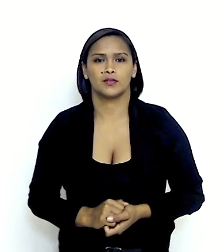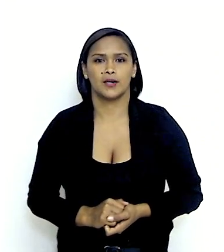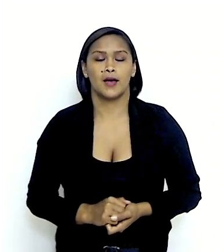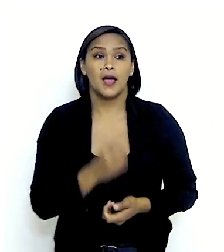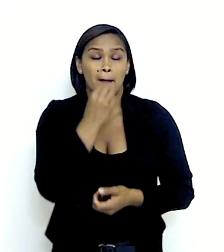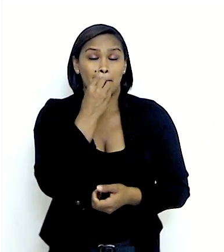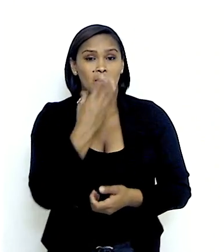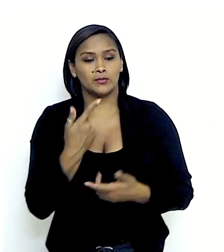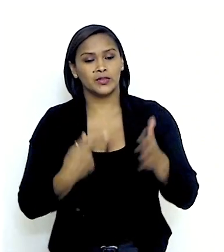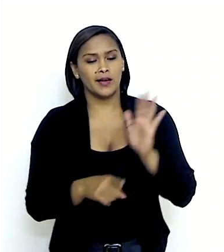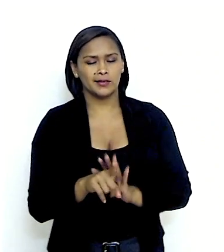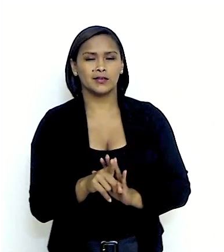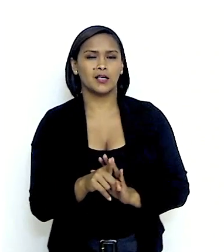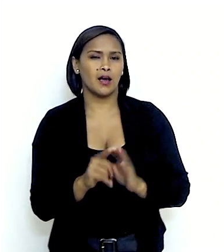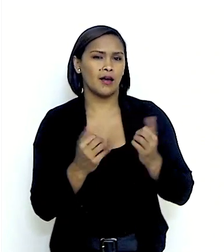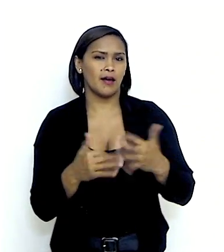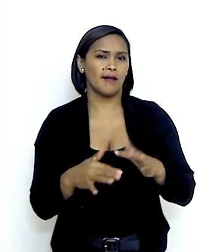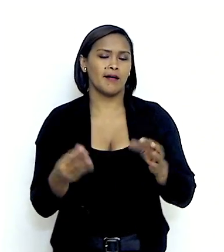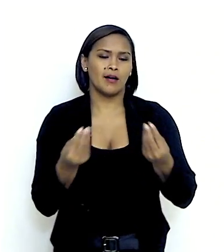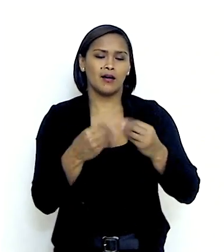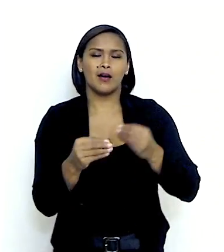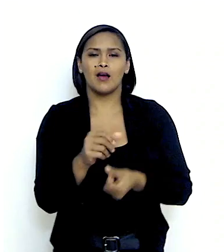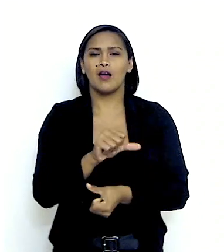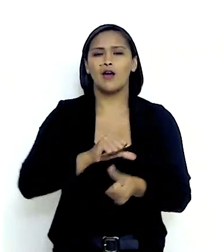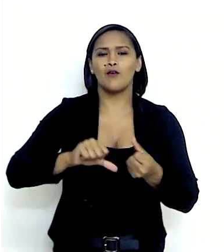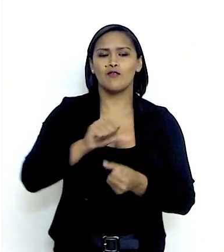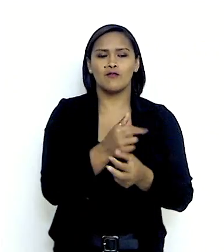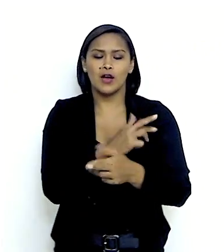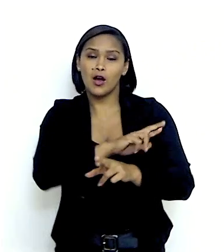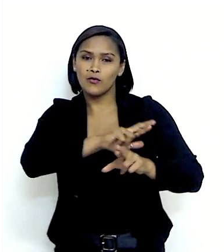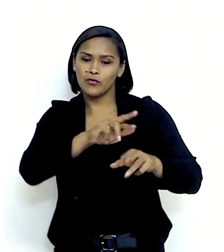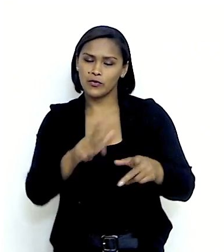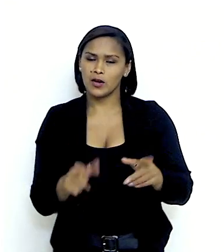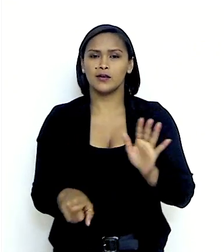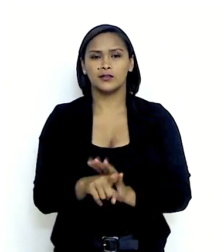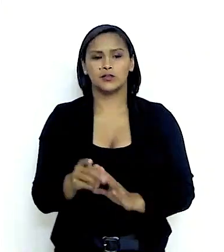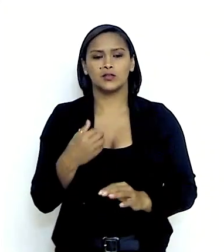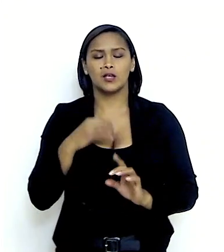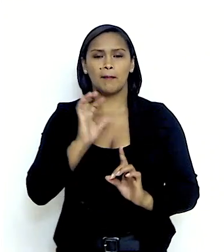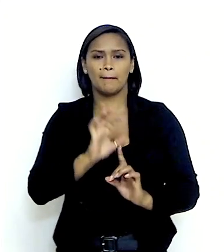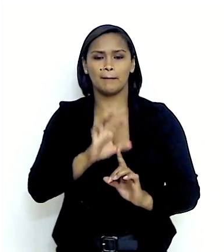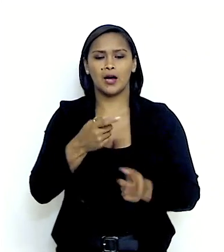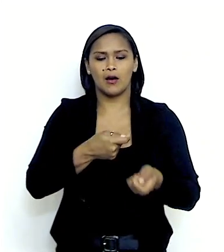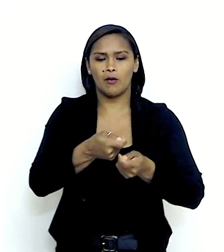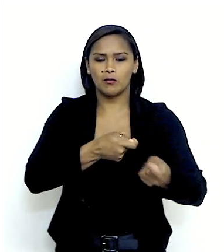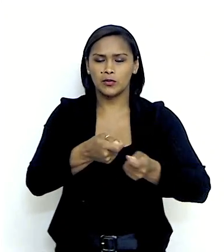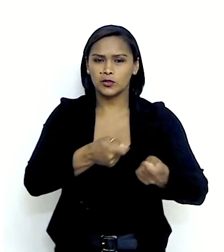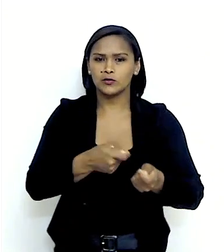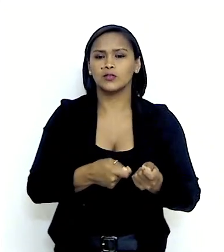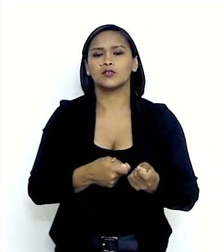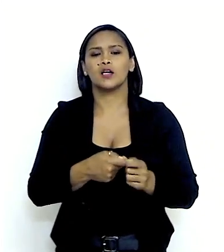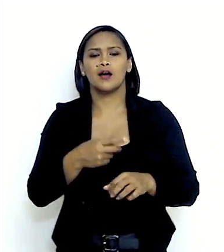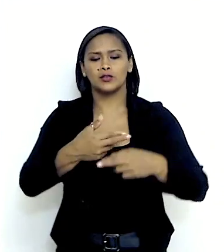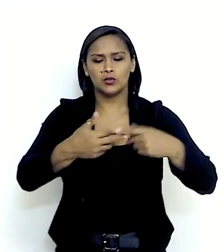Perfeito. Bom, essa é uma questão que acaba envolvendo dimensões que, obviamente, impactam, né, a competitividade do produto